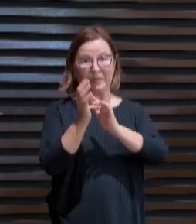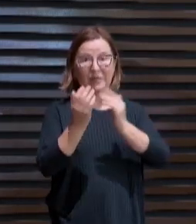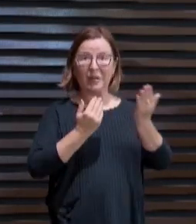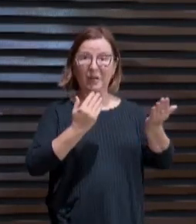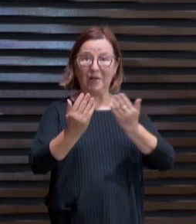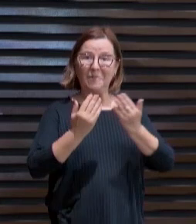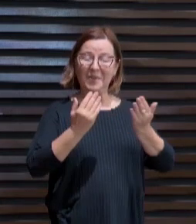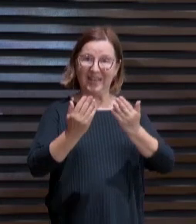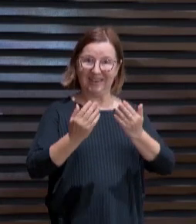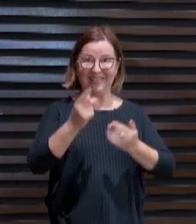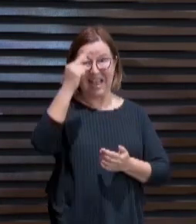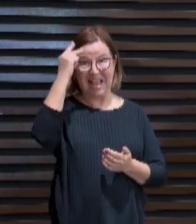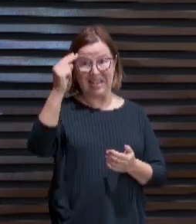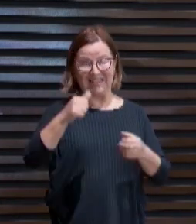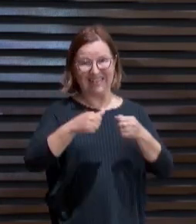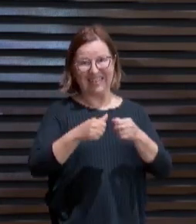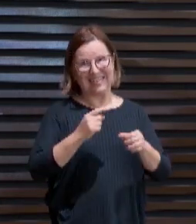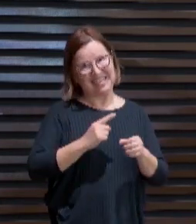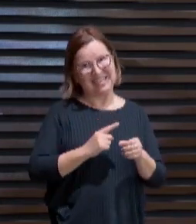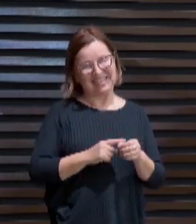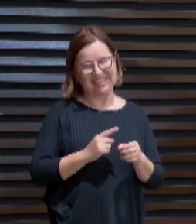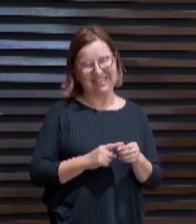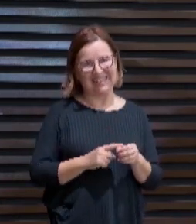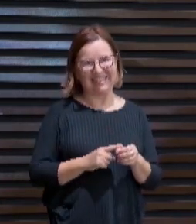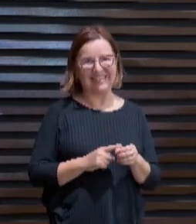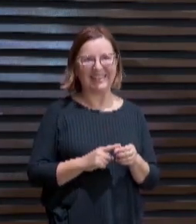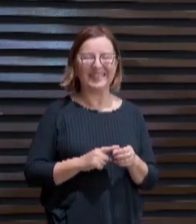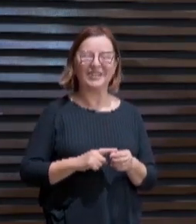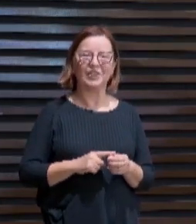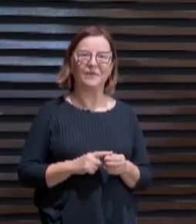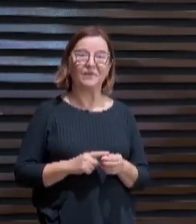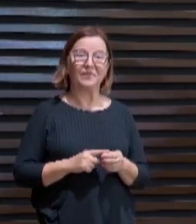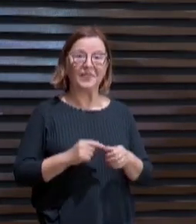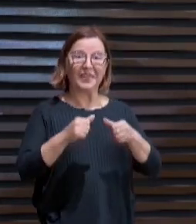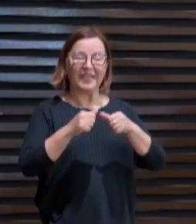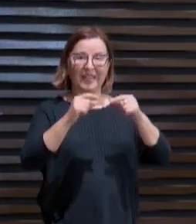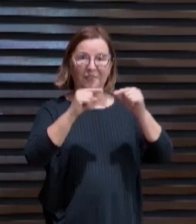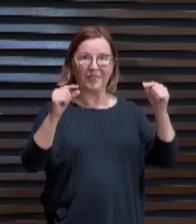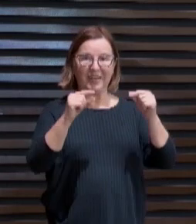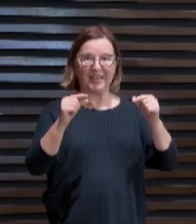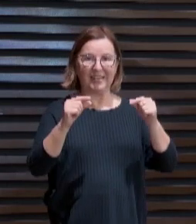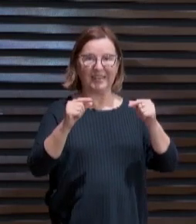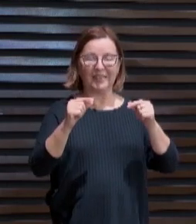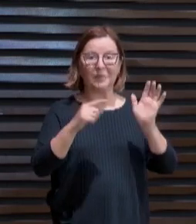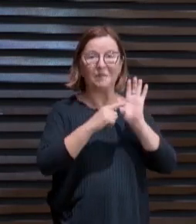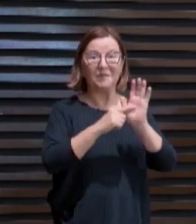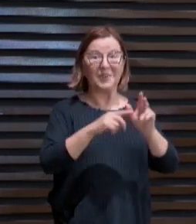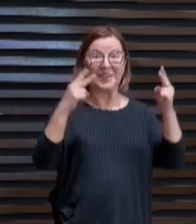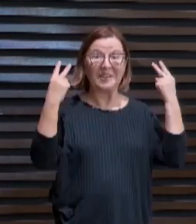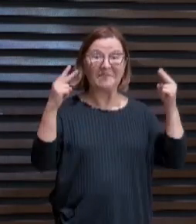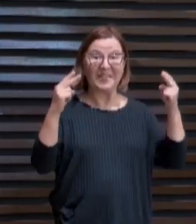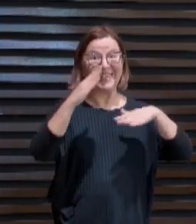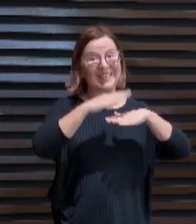mesmo, chamando assim a atenção dos esmirnienses. Essa frase também destaca a vitória sobre a morte na